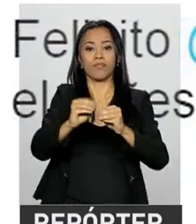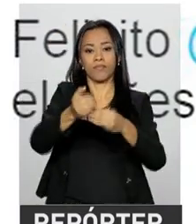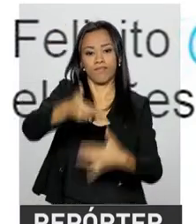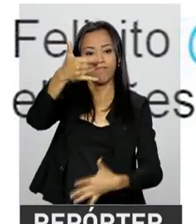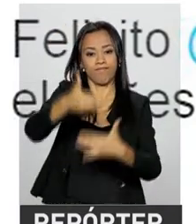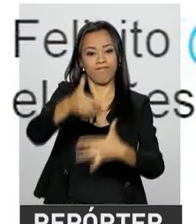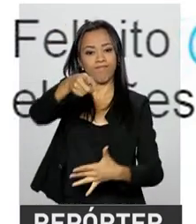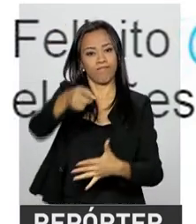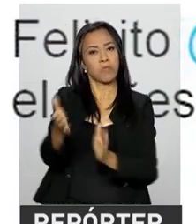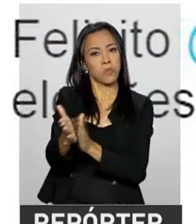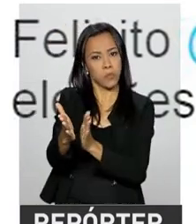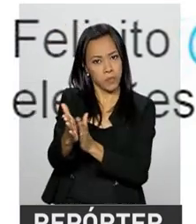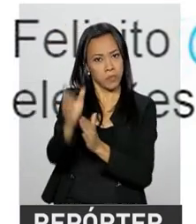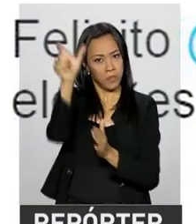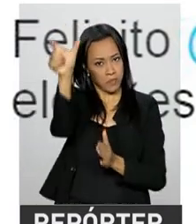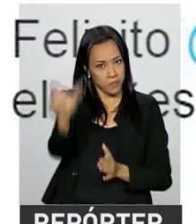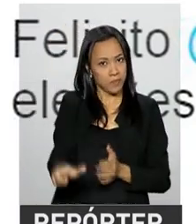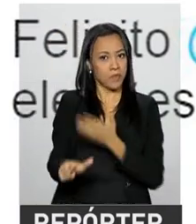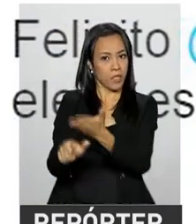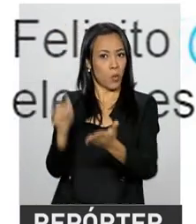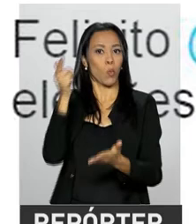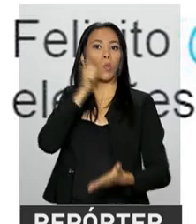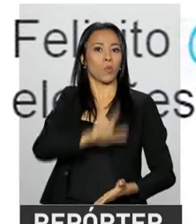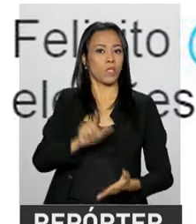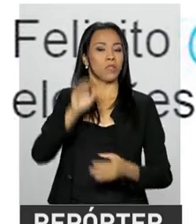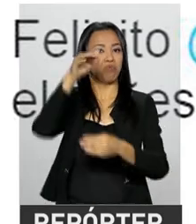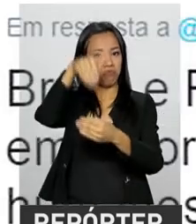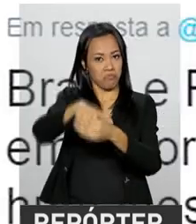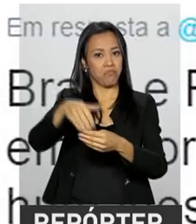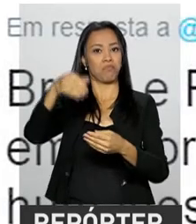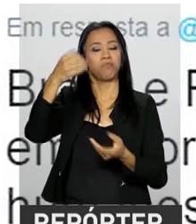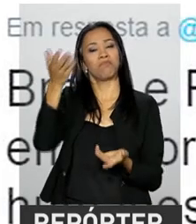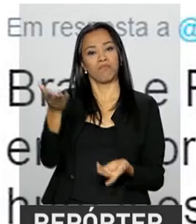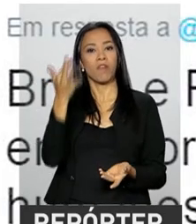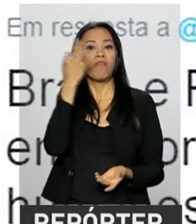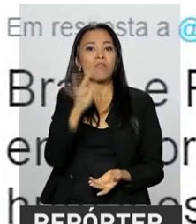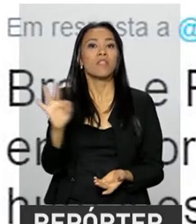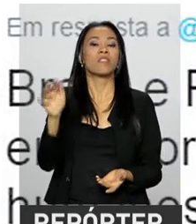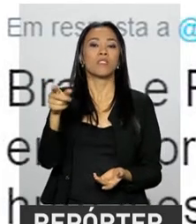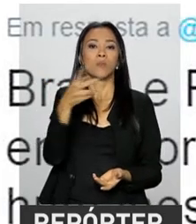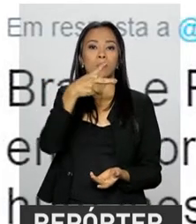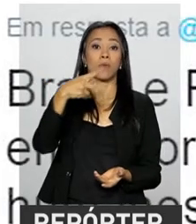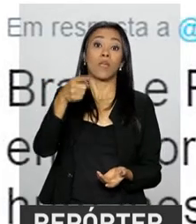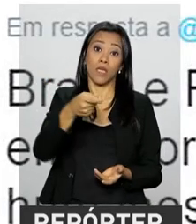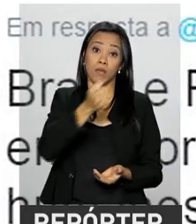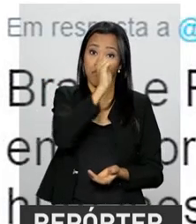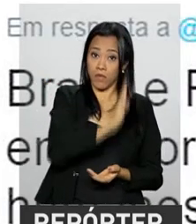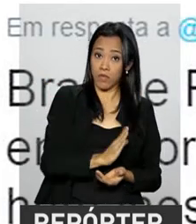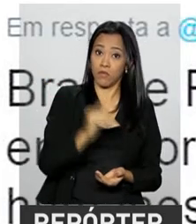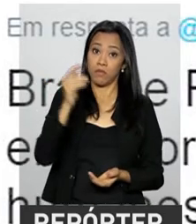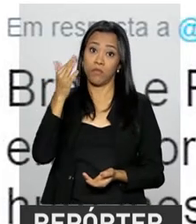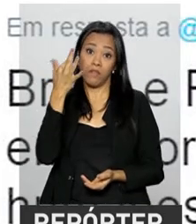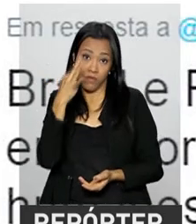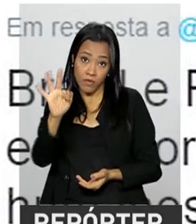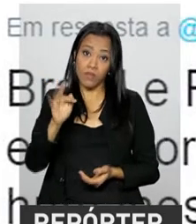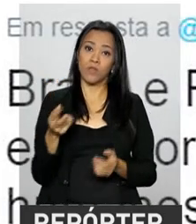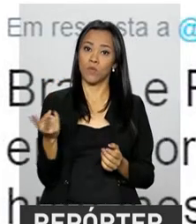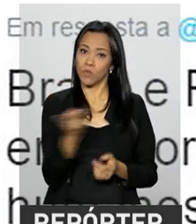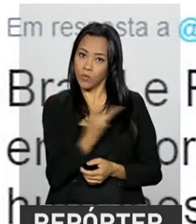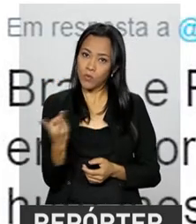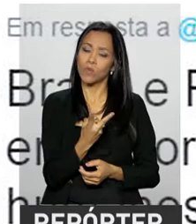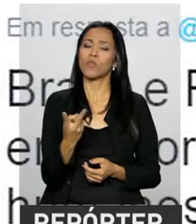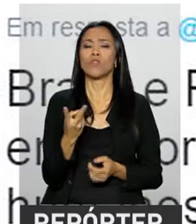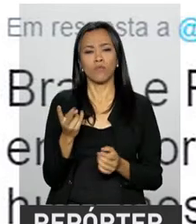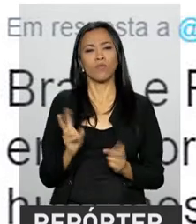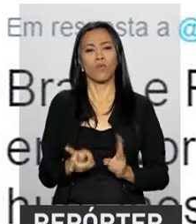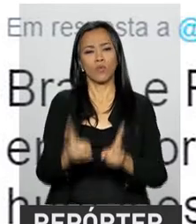Macron. Além de felicitar o candidato vencedor nas eleições francesas, Temer disse que Brasil e França vão continuar a trabalhar juntos